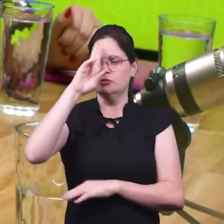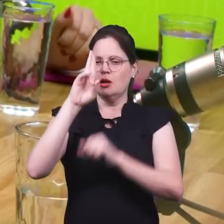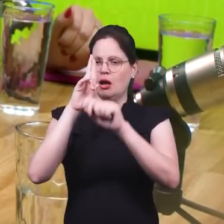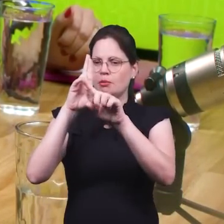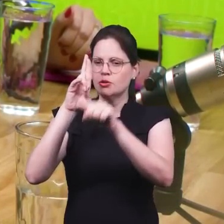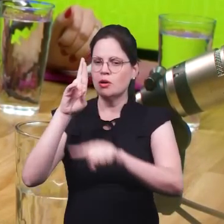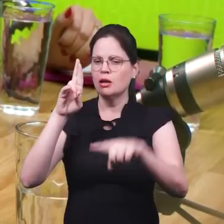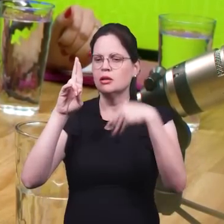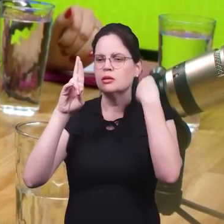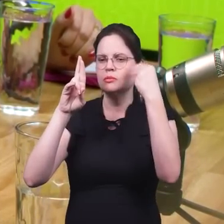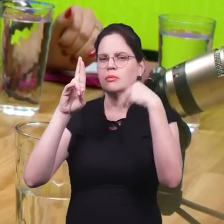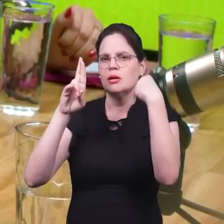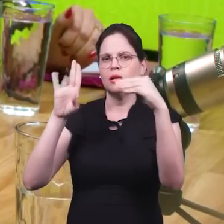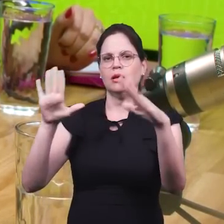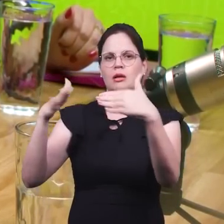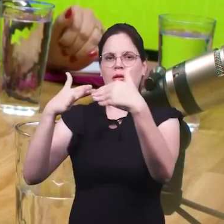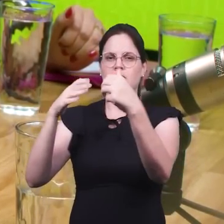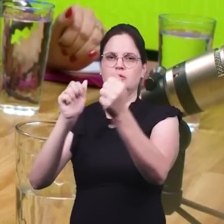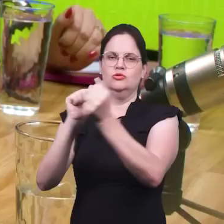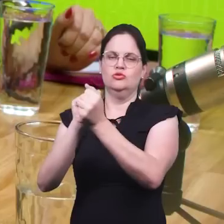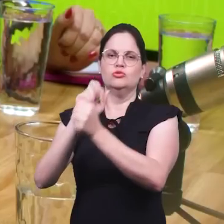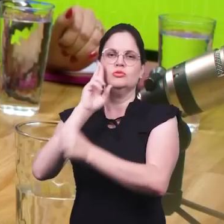filhos, para que eles